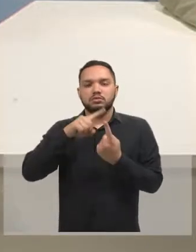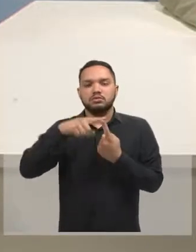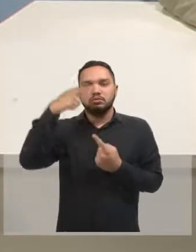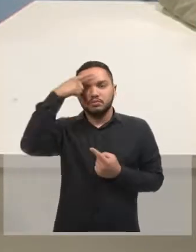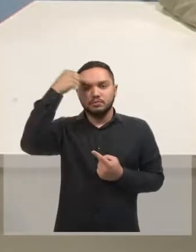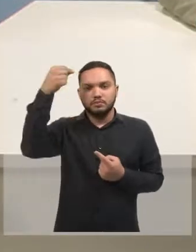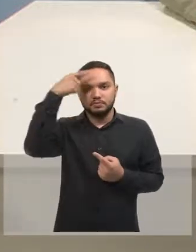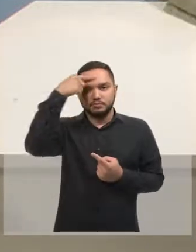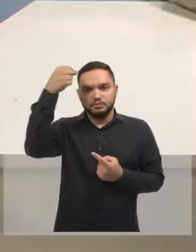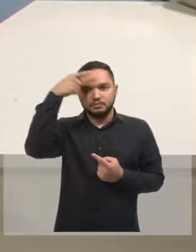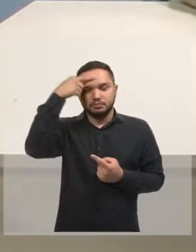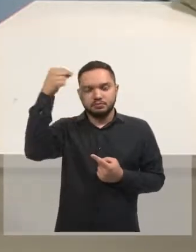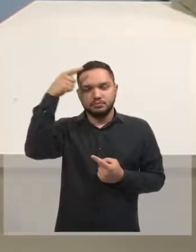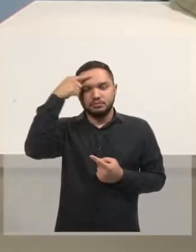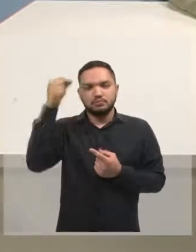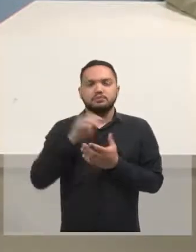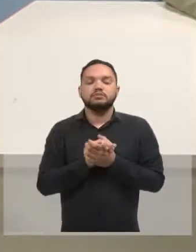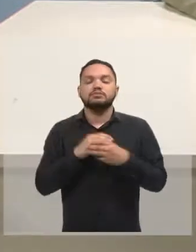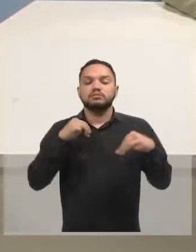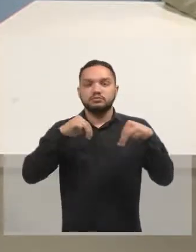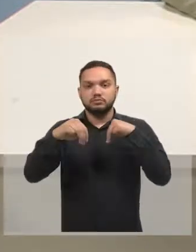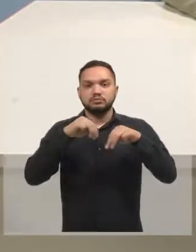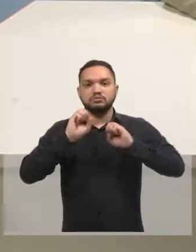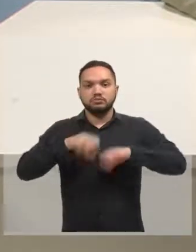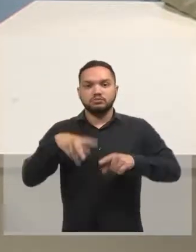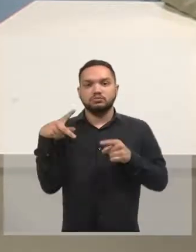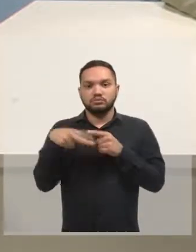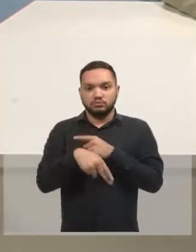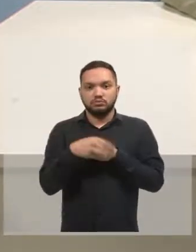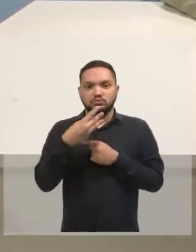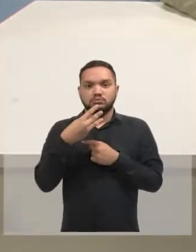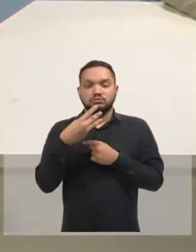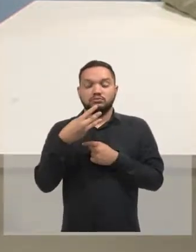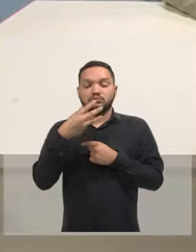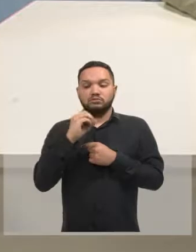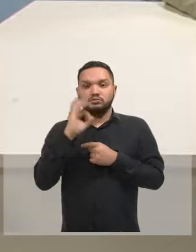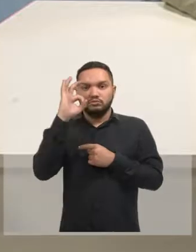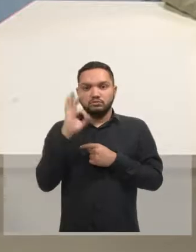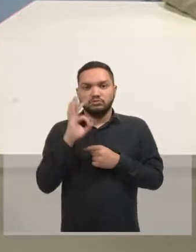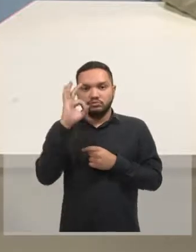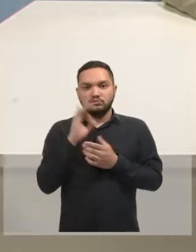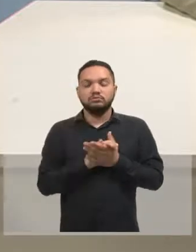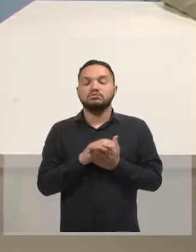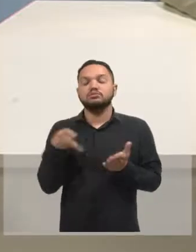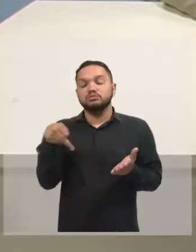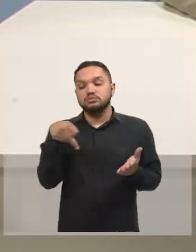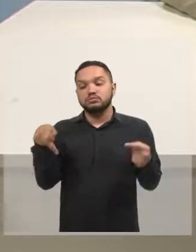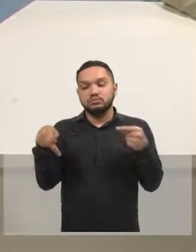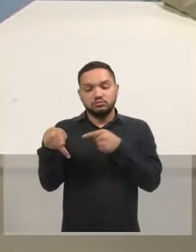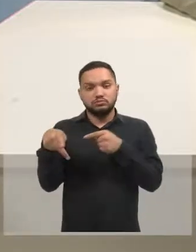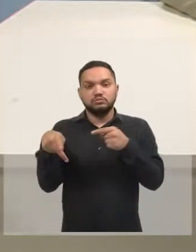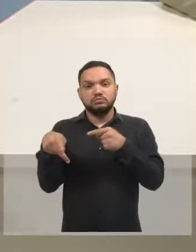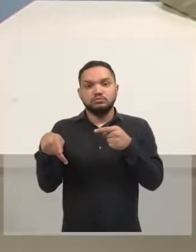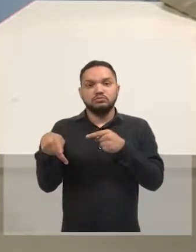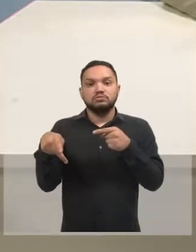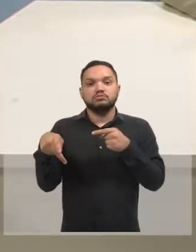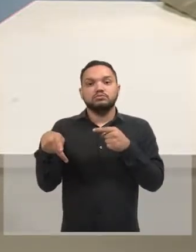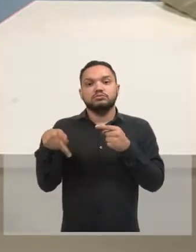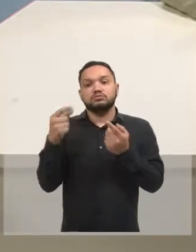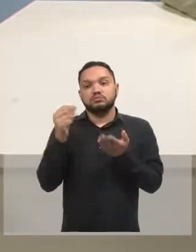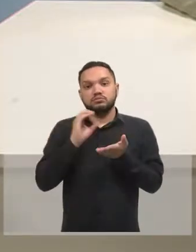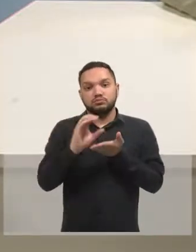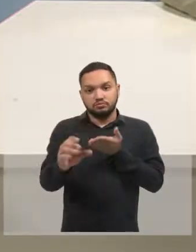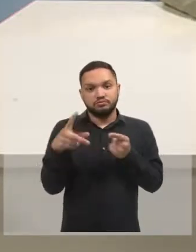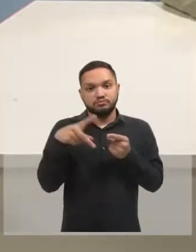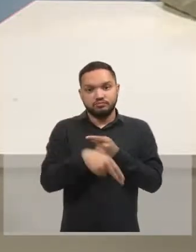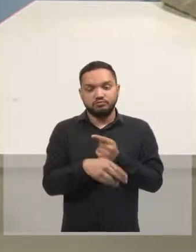educação superior, né, que o Ministério da Educação teve corte de 30%, né, e o presidente Jair Bolsonaro, de